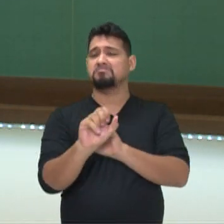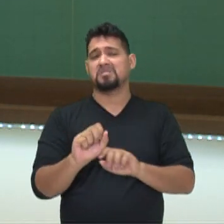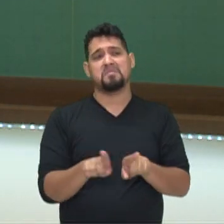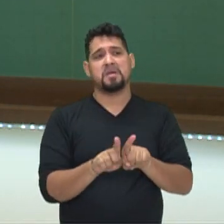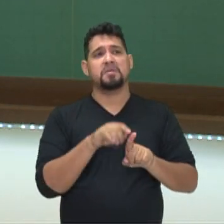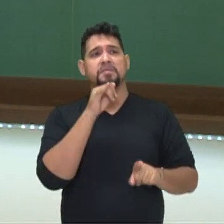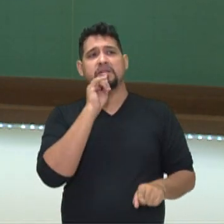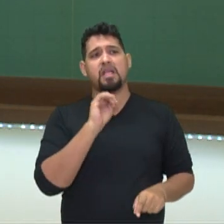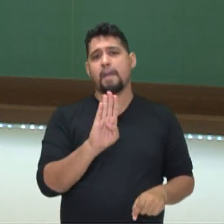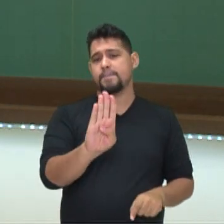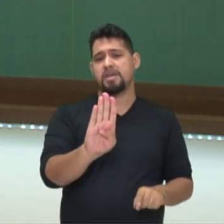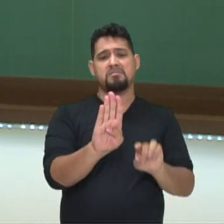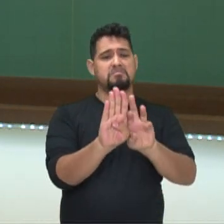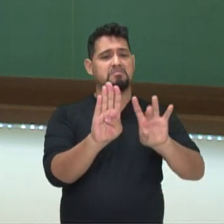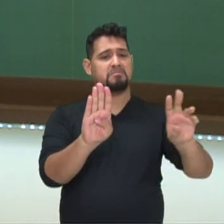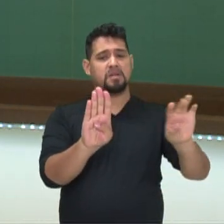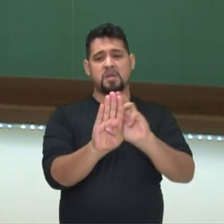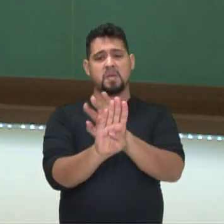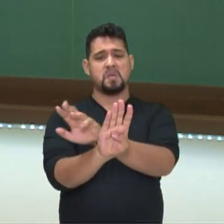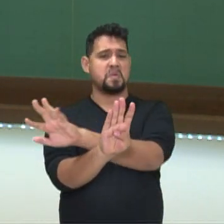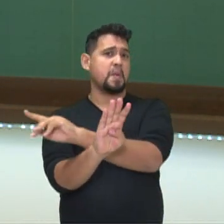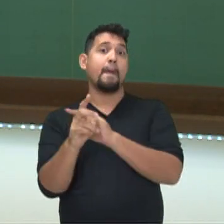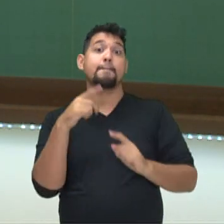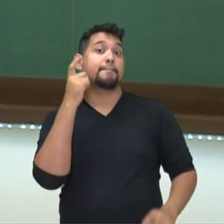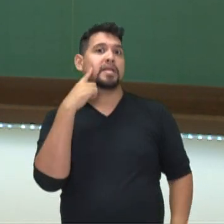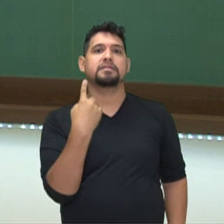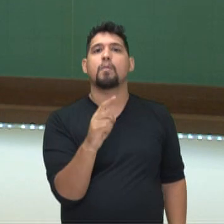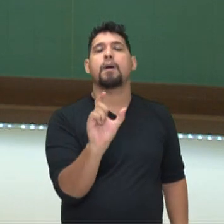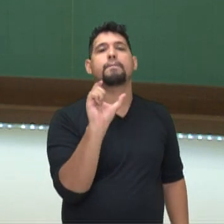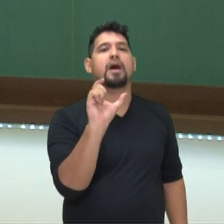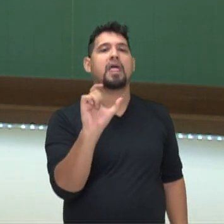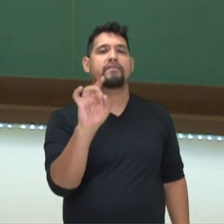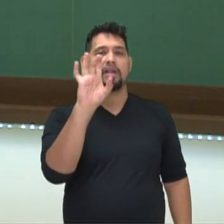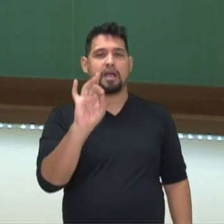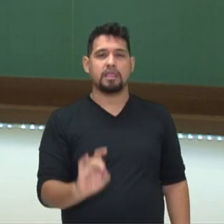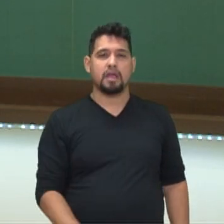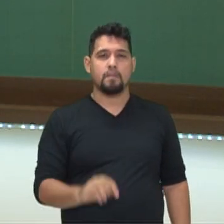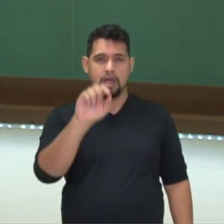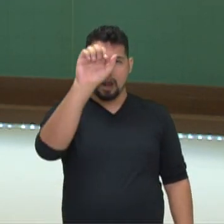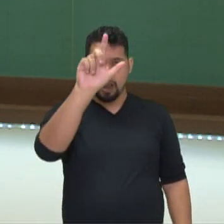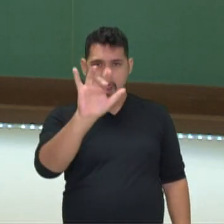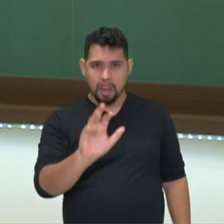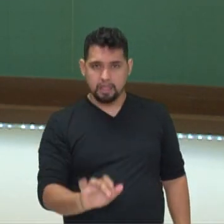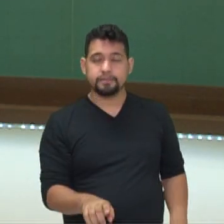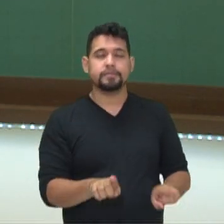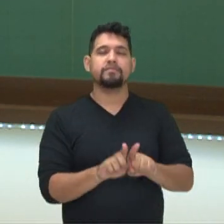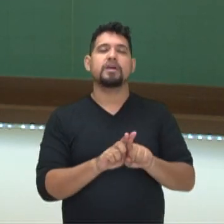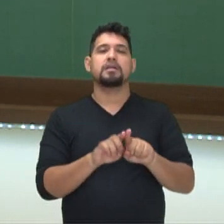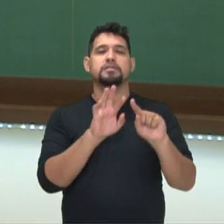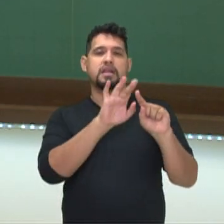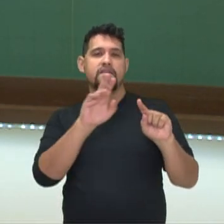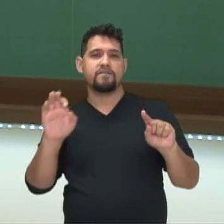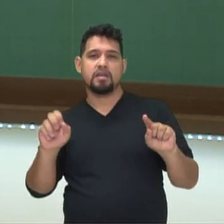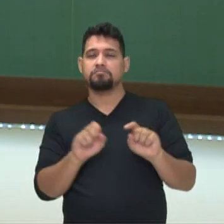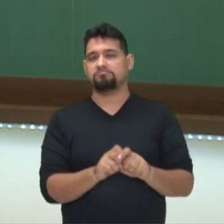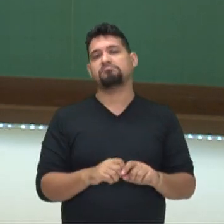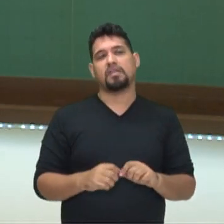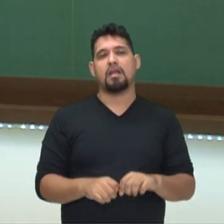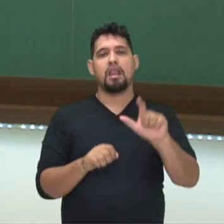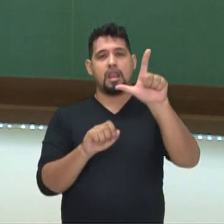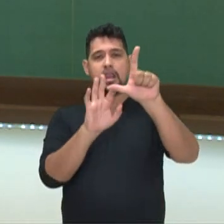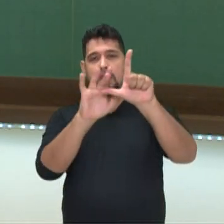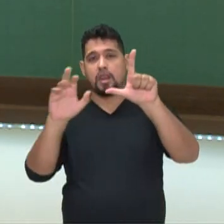D, A, D e E. Você vai pensar uma palavra com cada uma dessas letras e vai escrever nesse